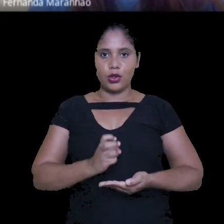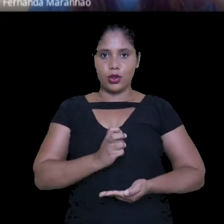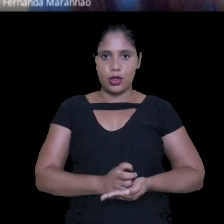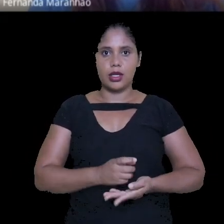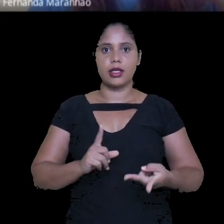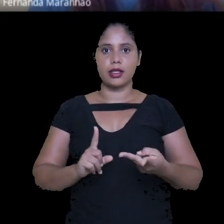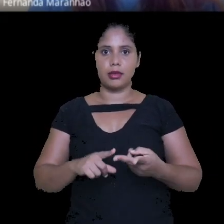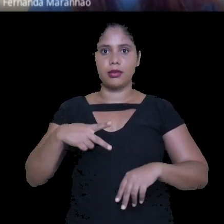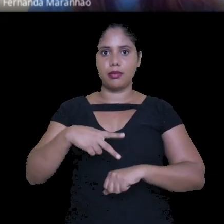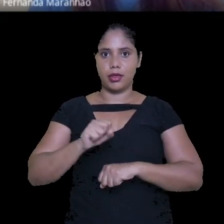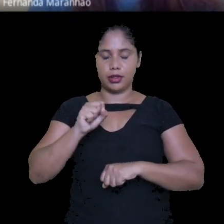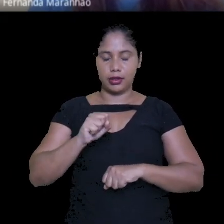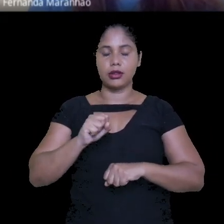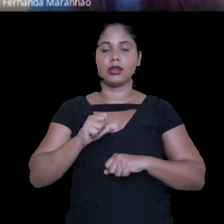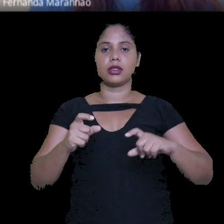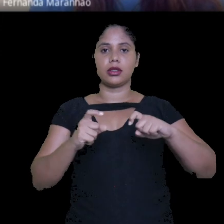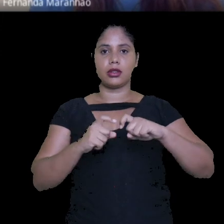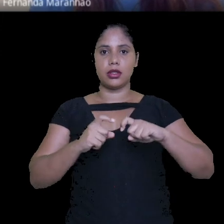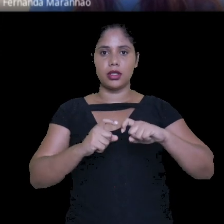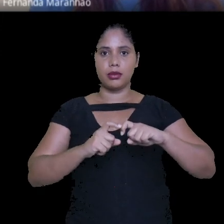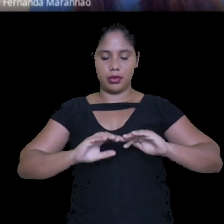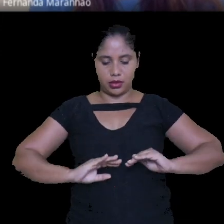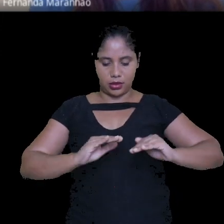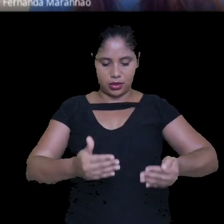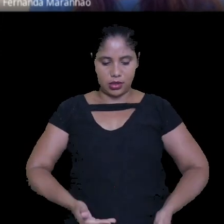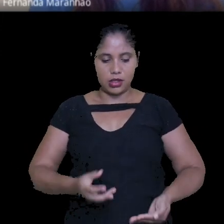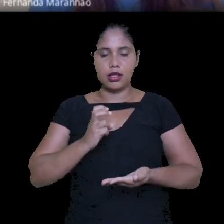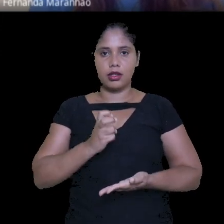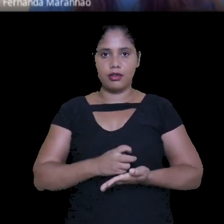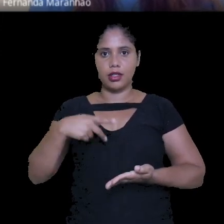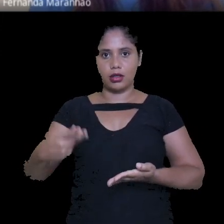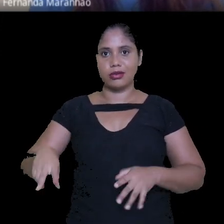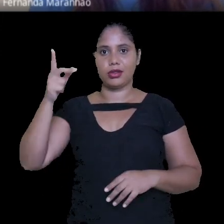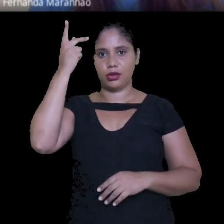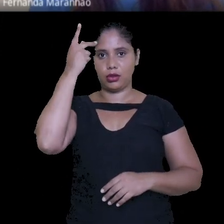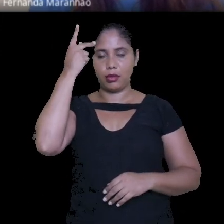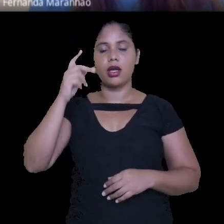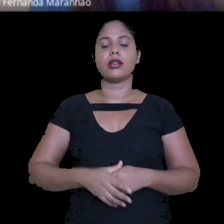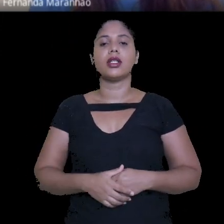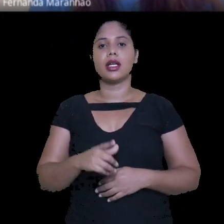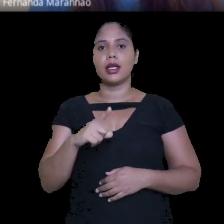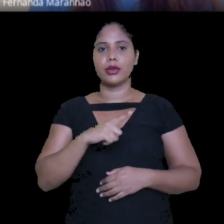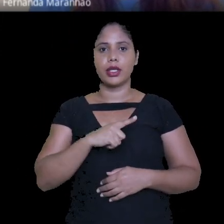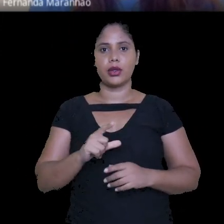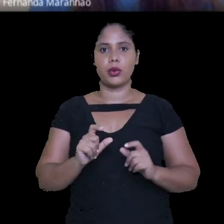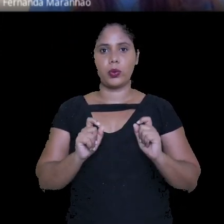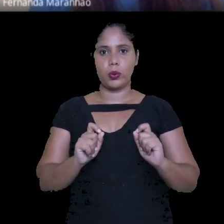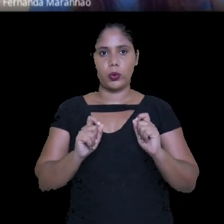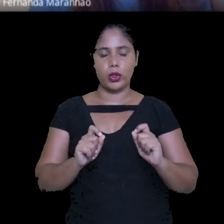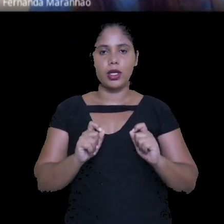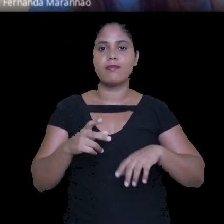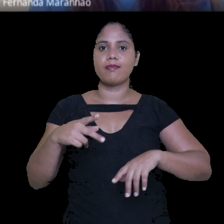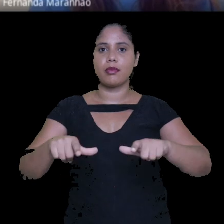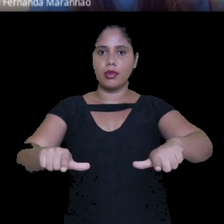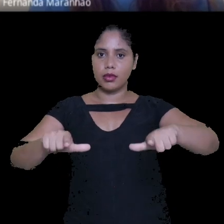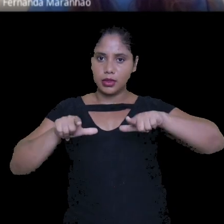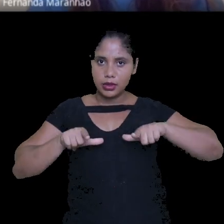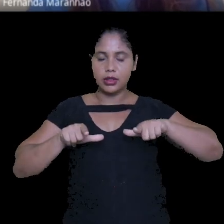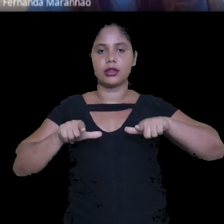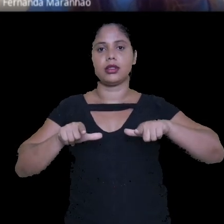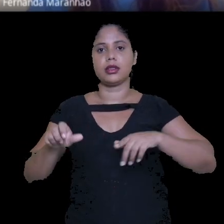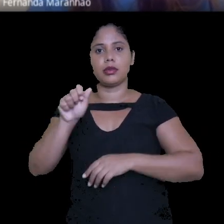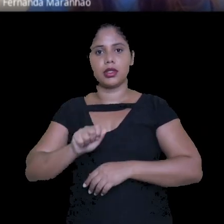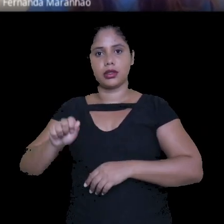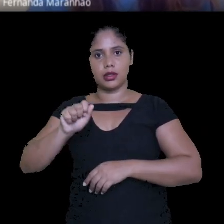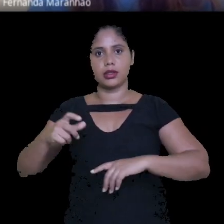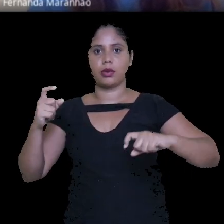e obstetrícia pela FEBRASGO, Associação Médica Brasileira, título de especialista em medicina fetal, também pela FEBRASGO e Associação